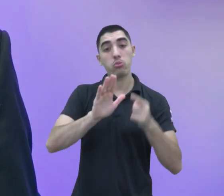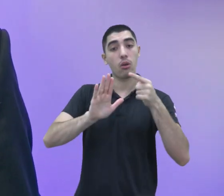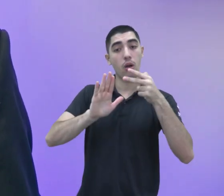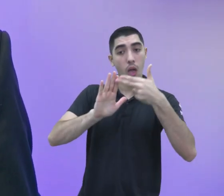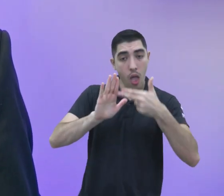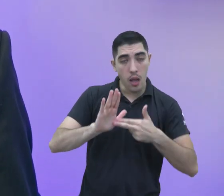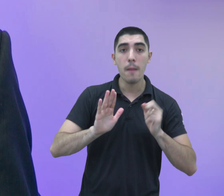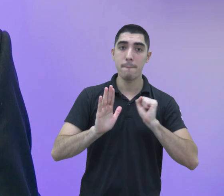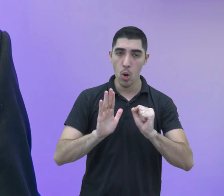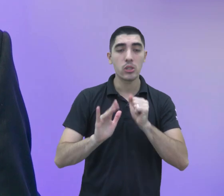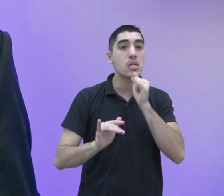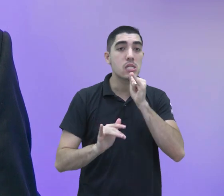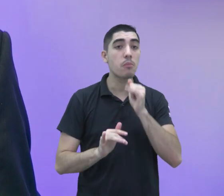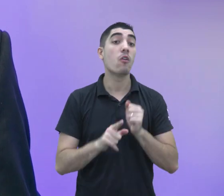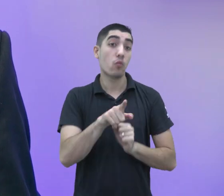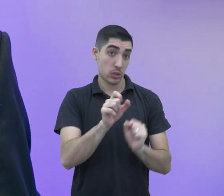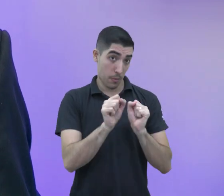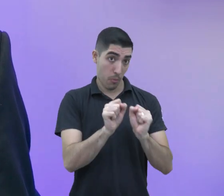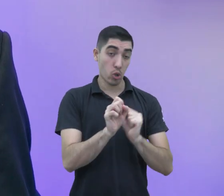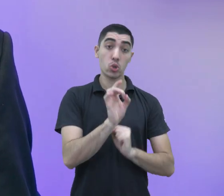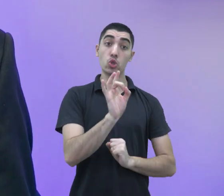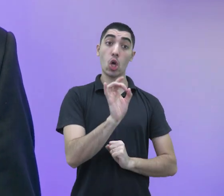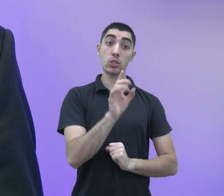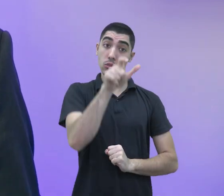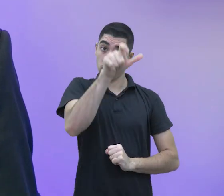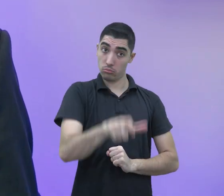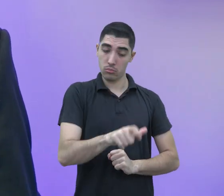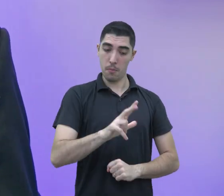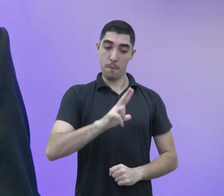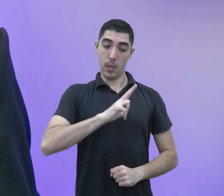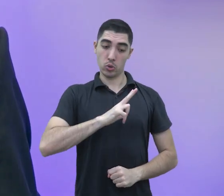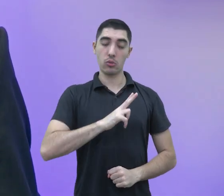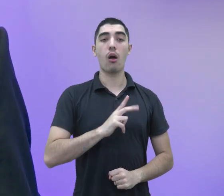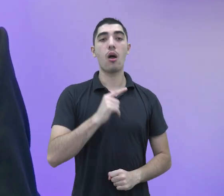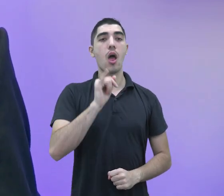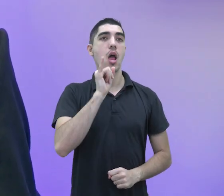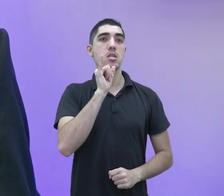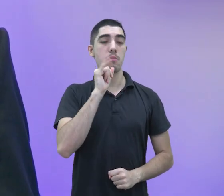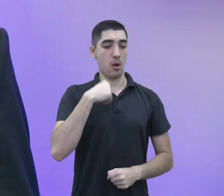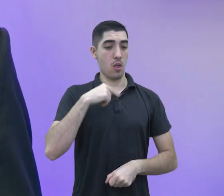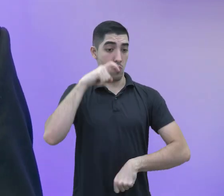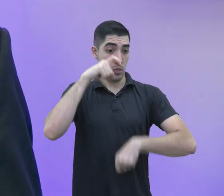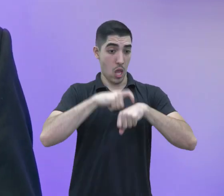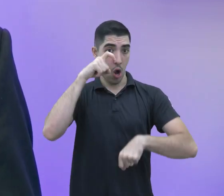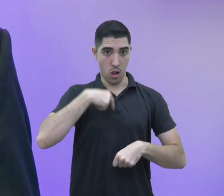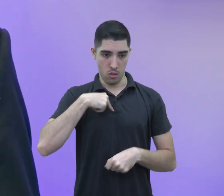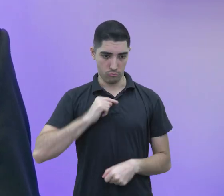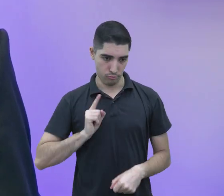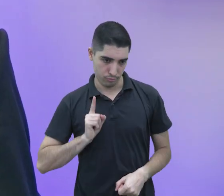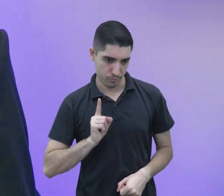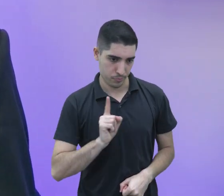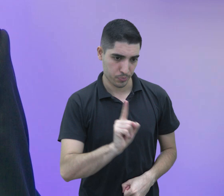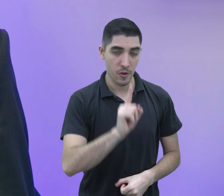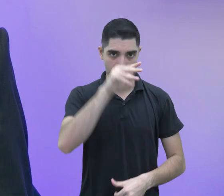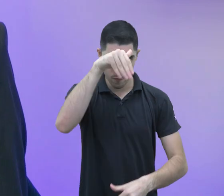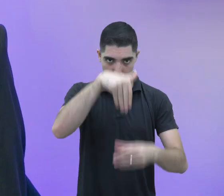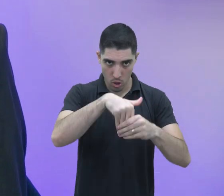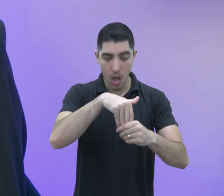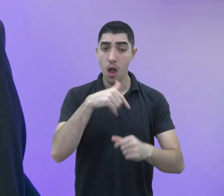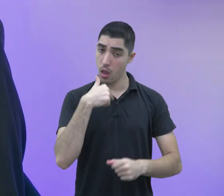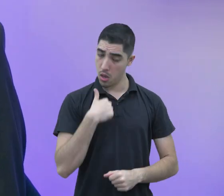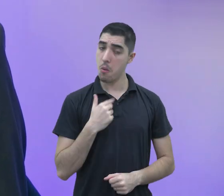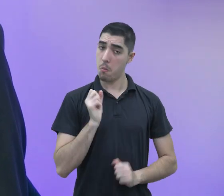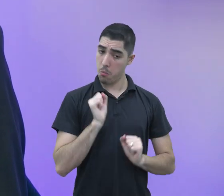né? A manifestação individual e silenciosa do eleitor. Portanto, eu posso, no momento que eu me dirigir ao